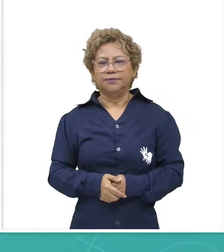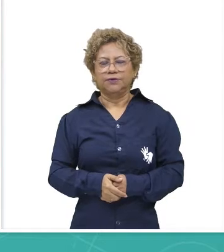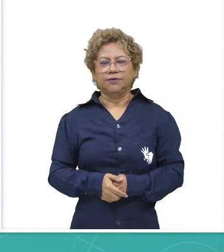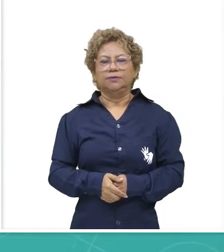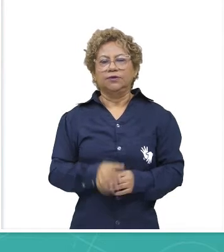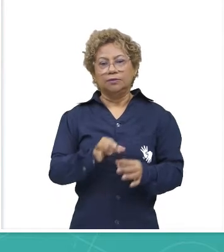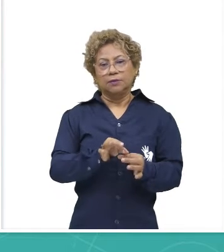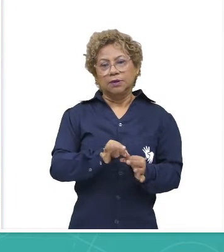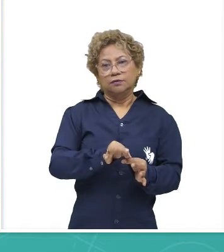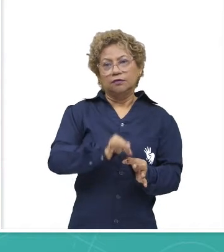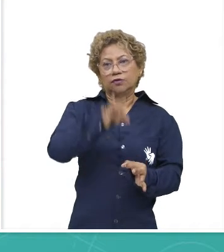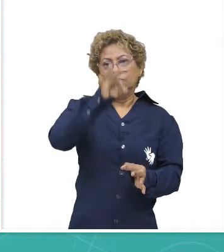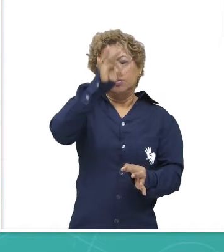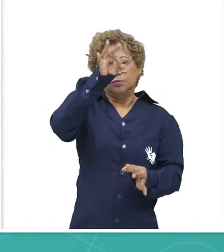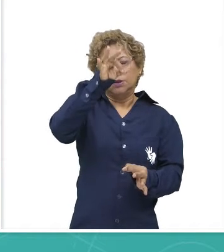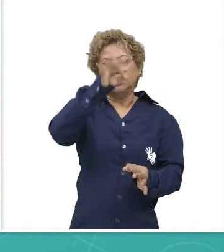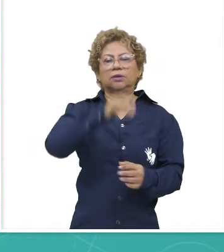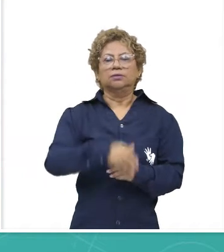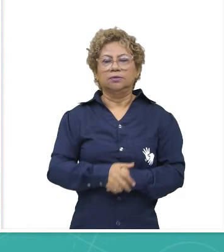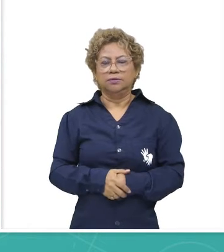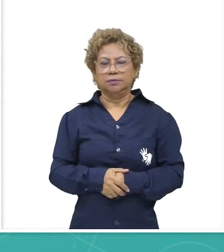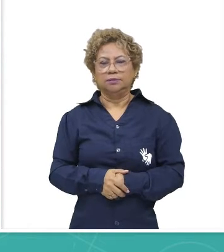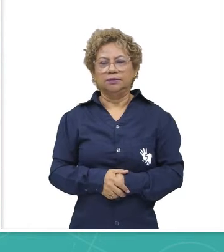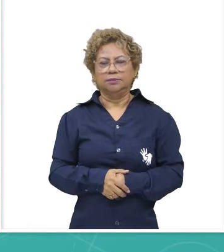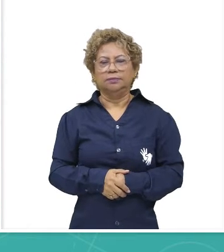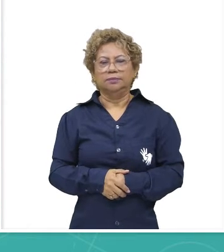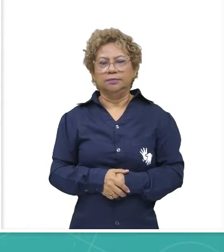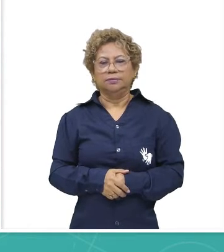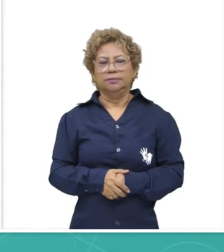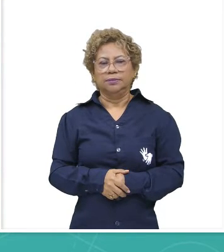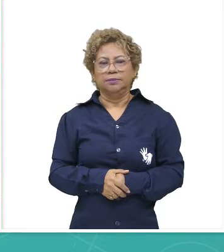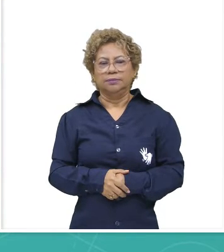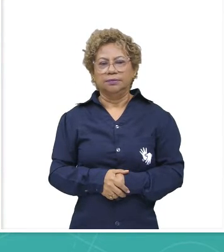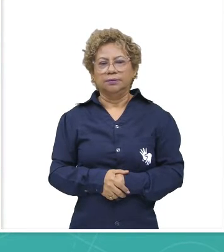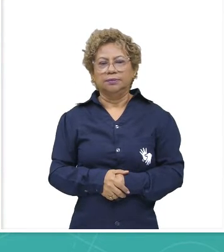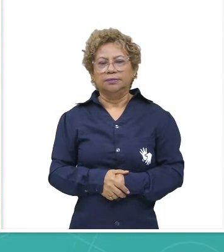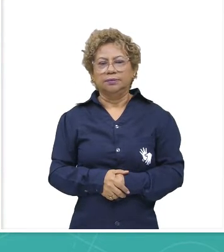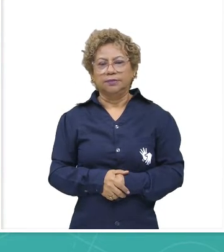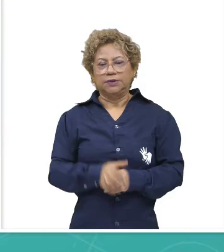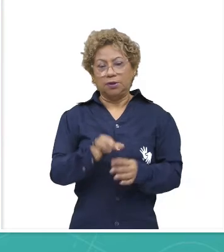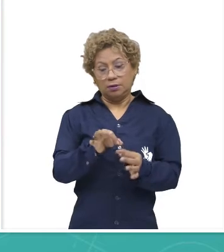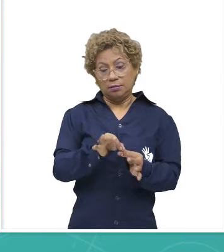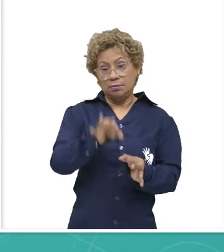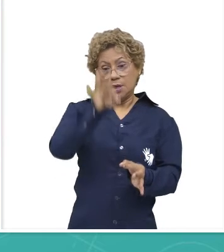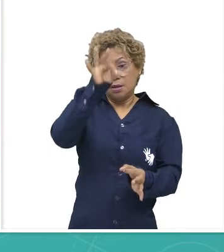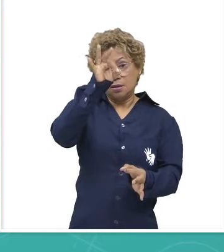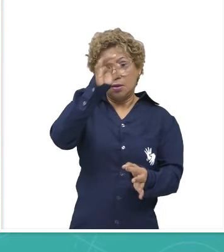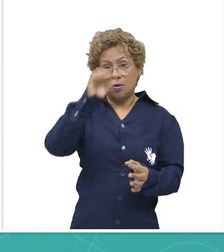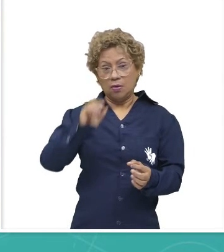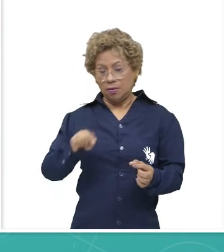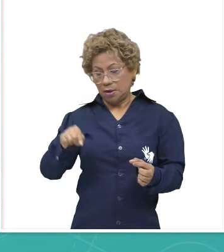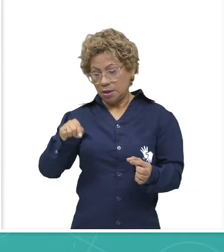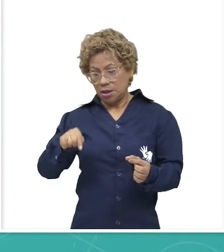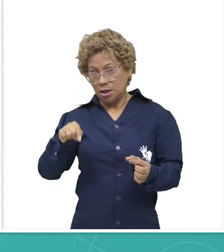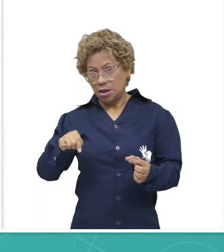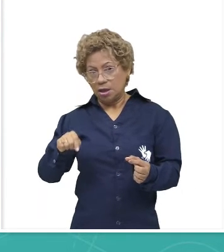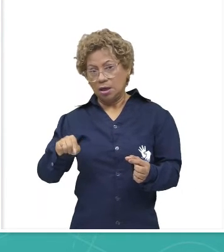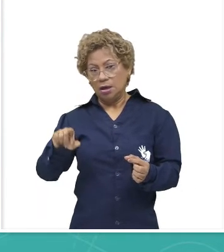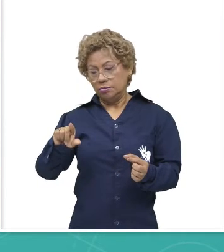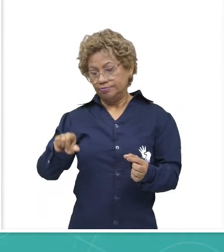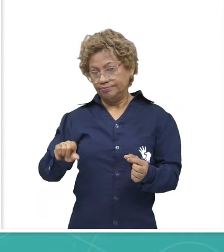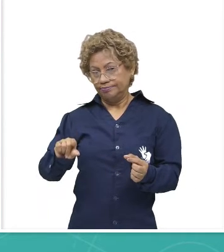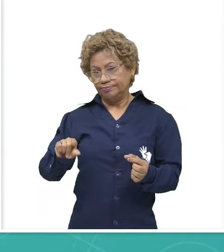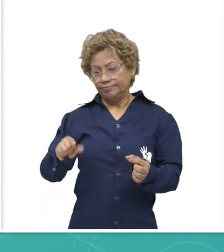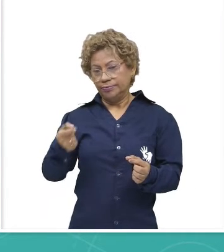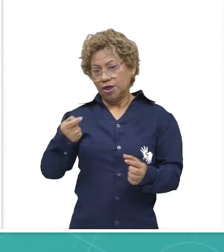altitude, quanto mais alto for o ponto, menor vai ser a pressão. Por isso, o que a gente viu lá, aquela